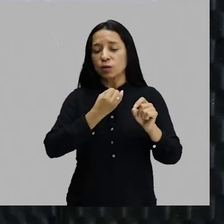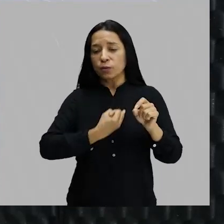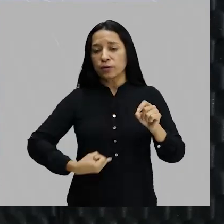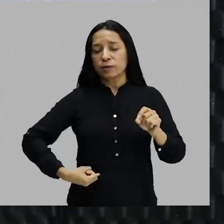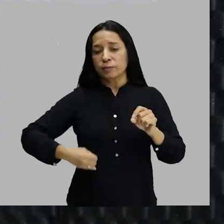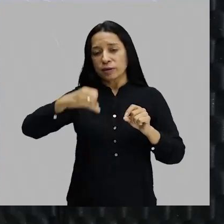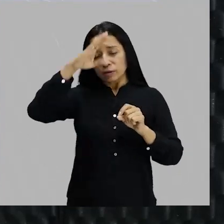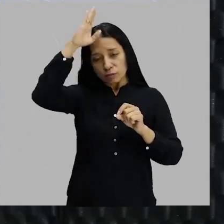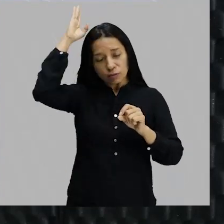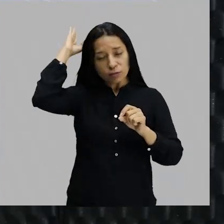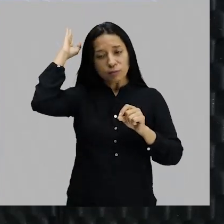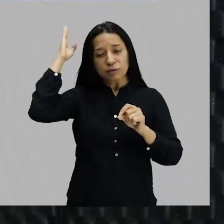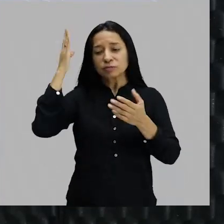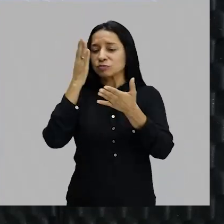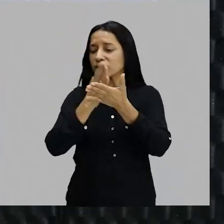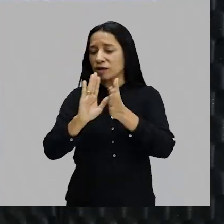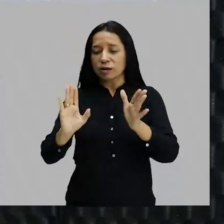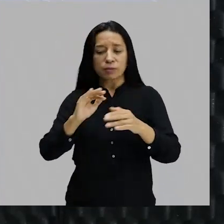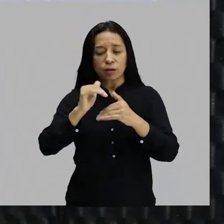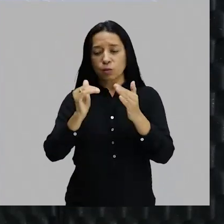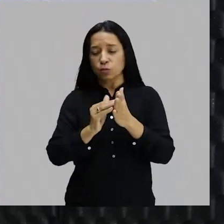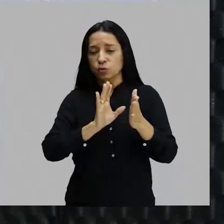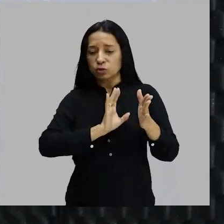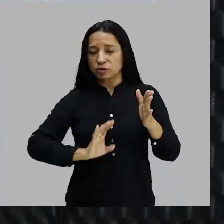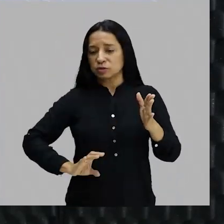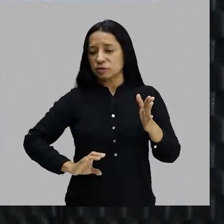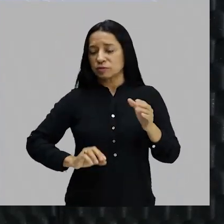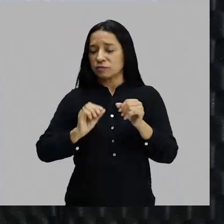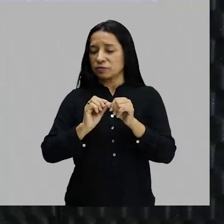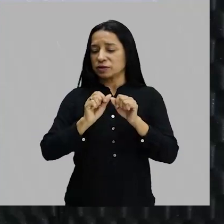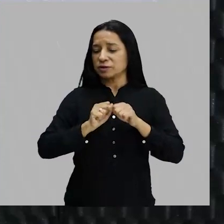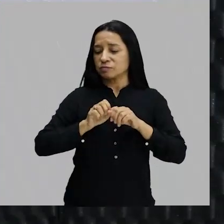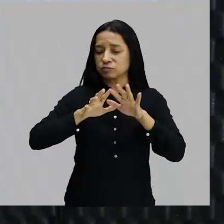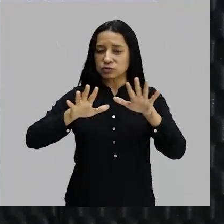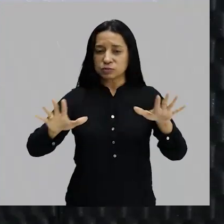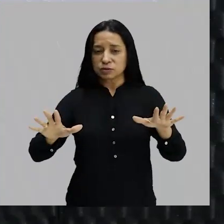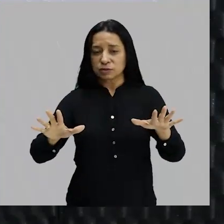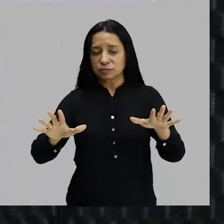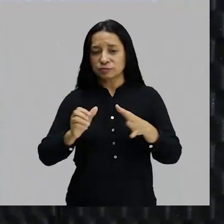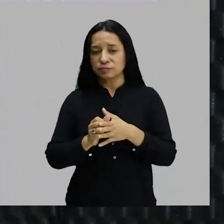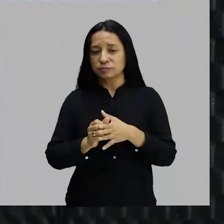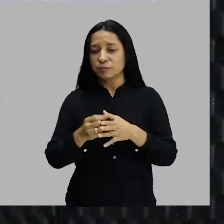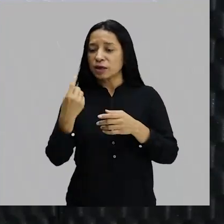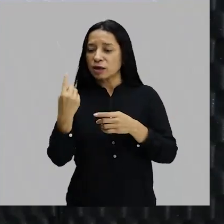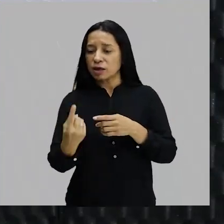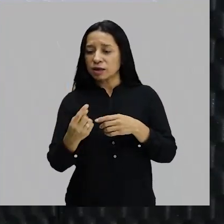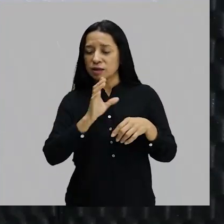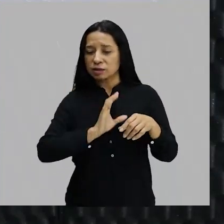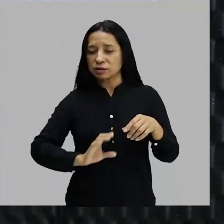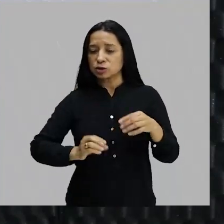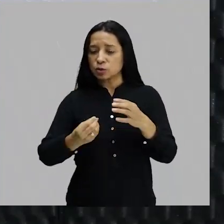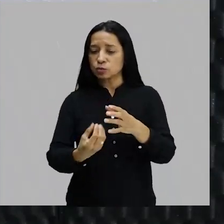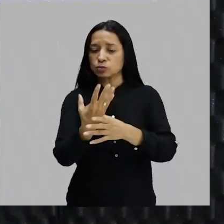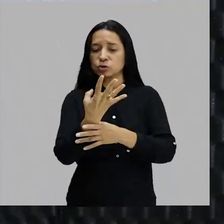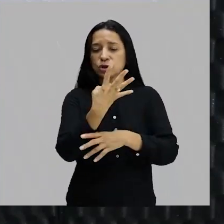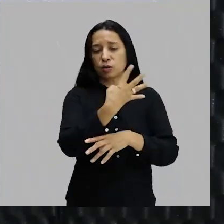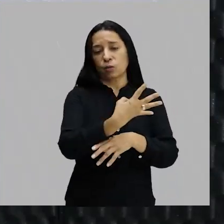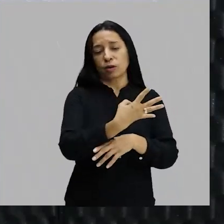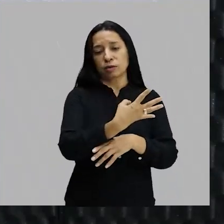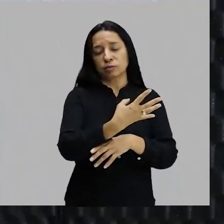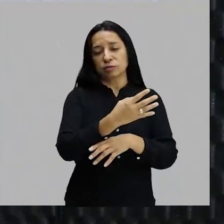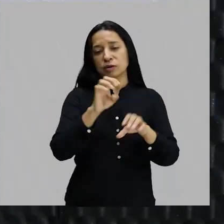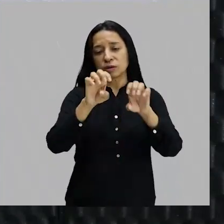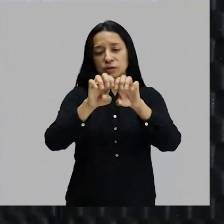imaginasse, acabar com todo o cristianismo, fazia multiplicar. Para cada cristão morto, surgiam mais quatro, e essa estrutura religiosa